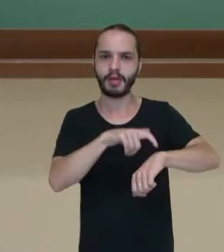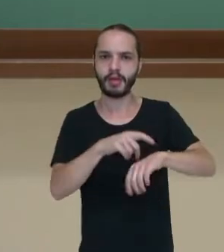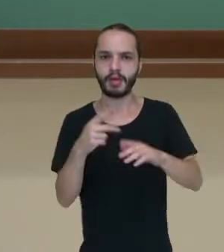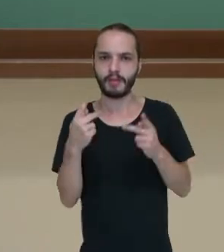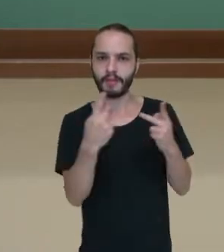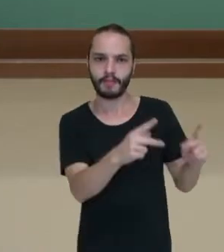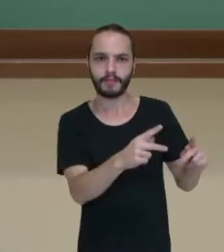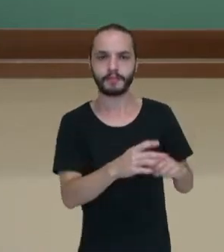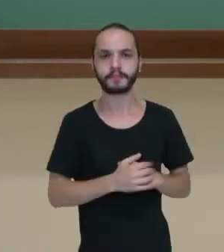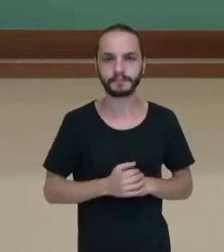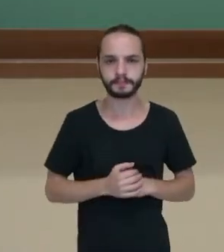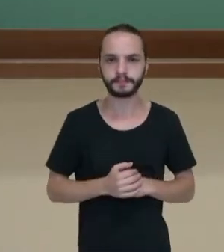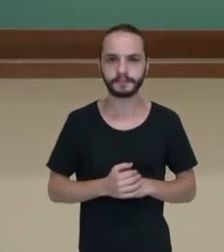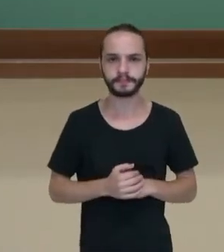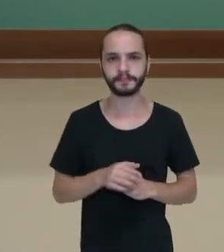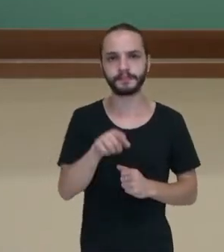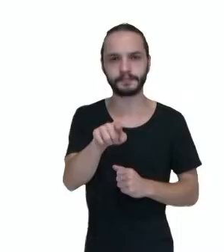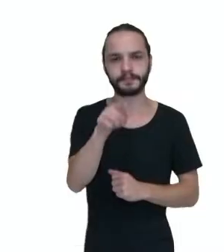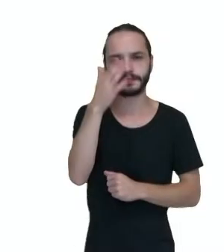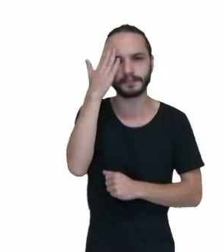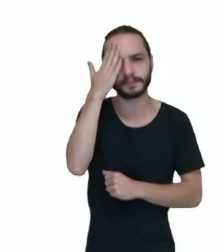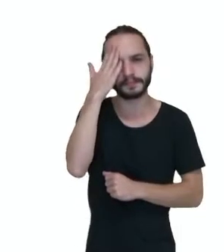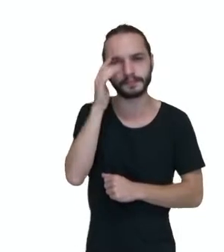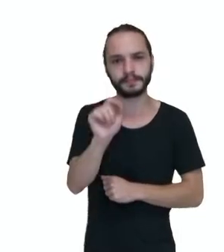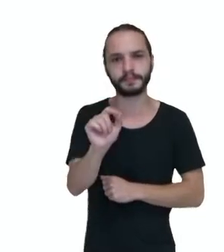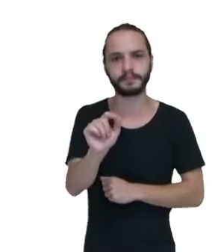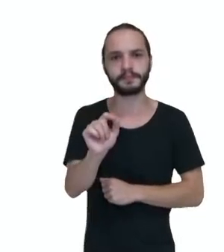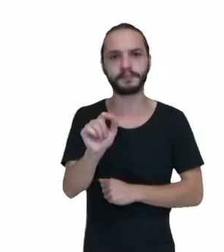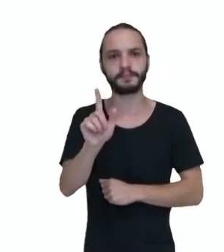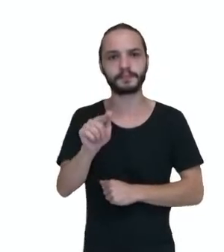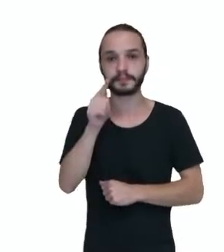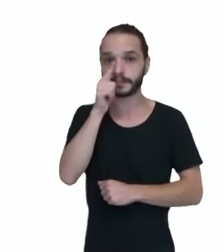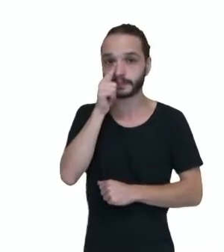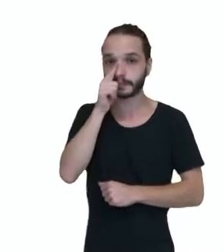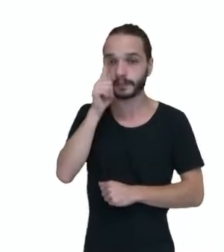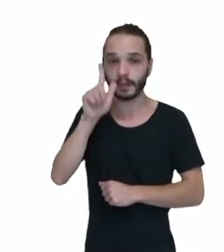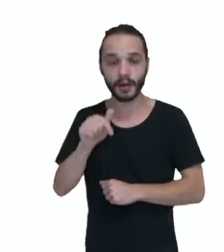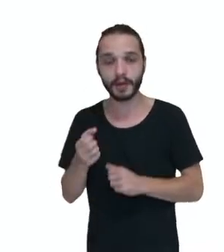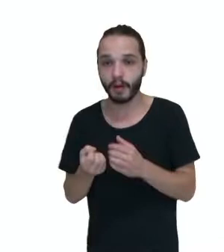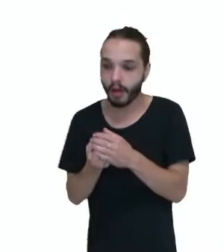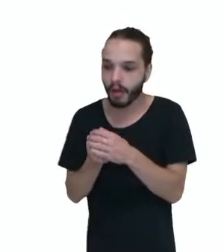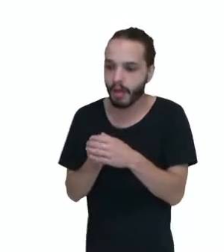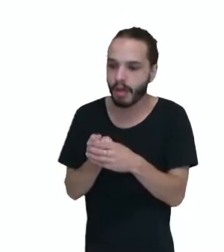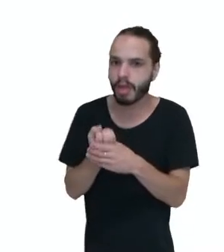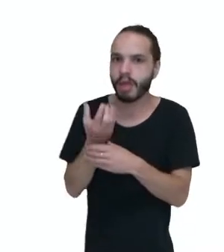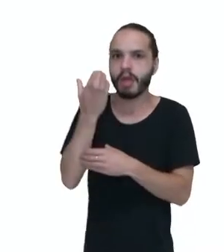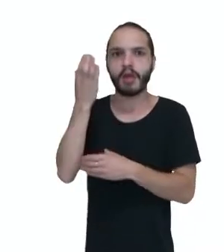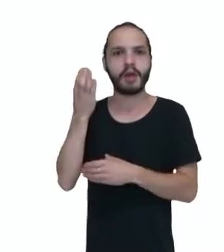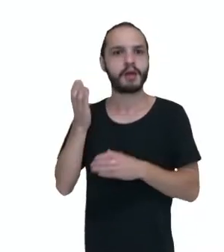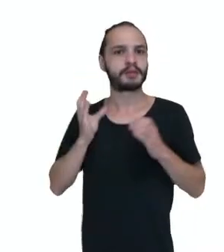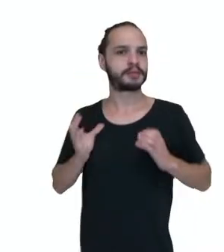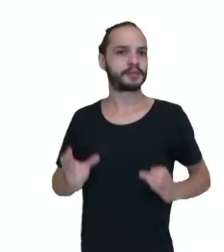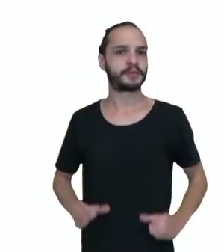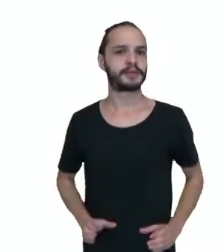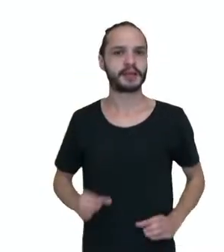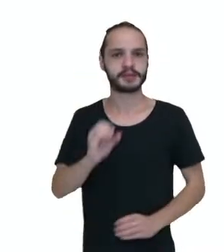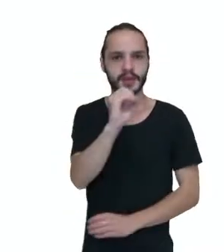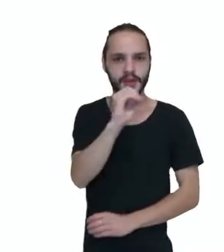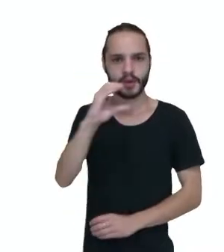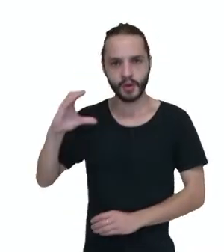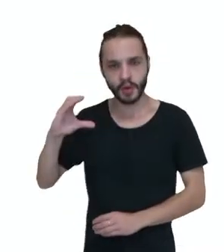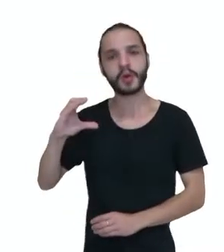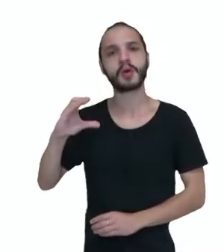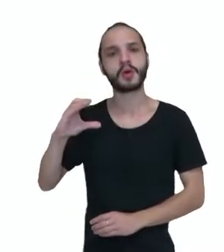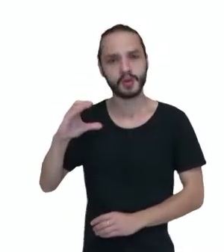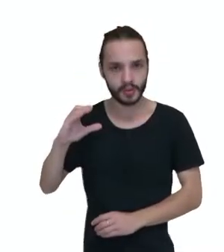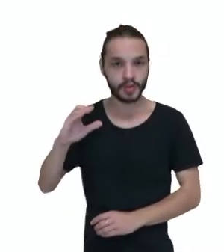Bom, você sabia que a Grécia é considerado o berço da civilização ocidental e que na